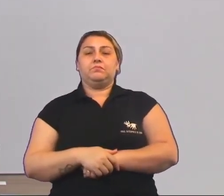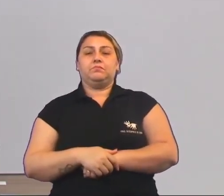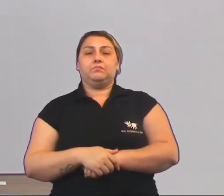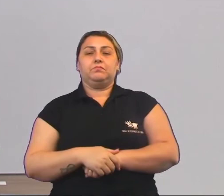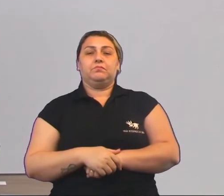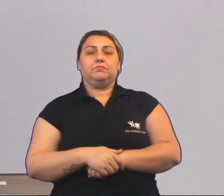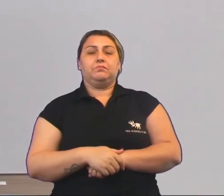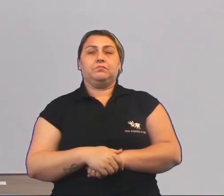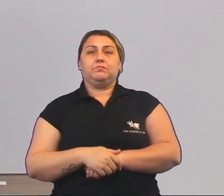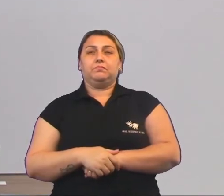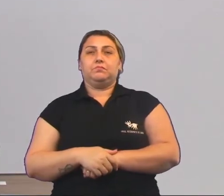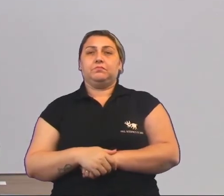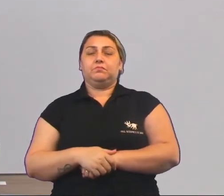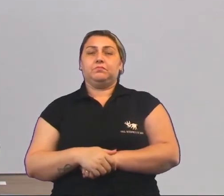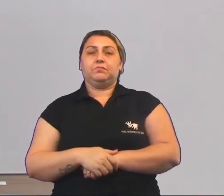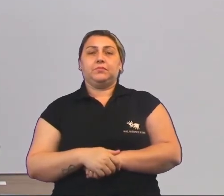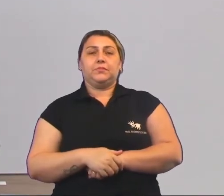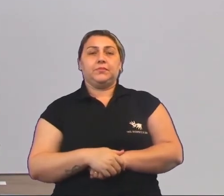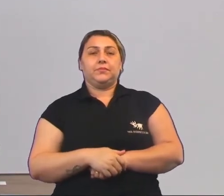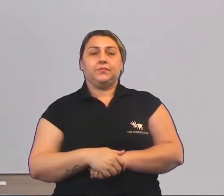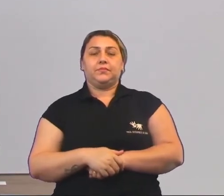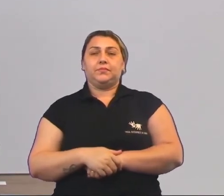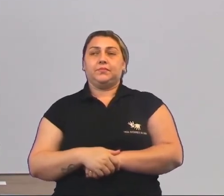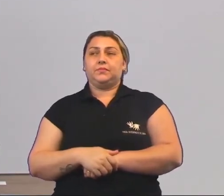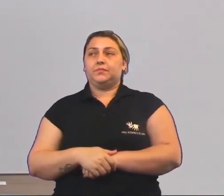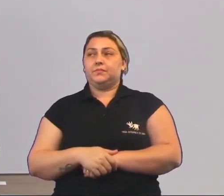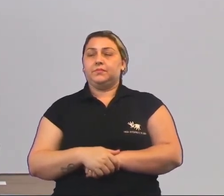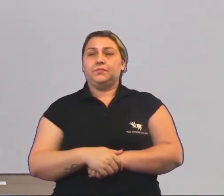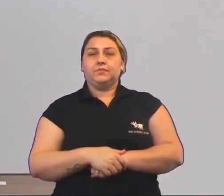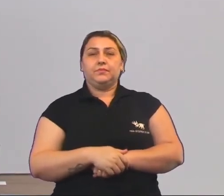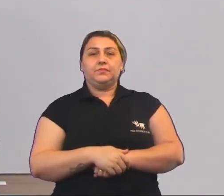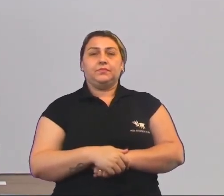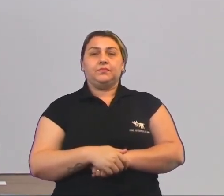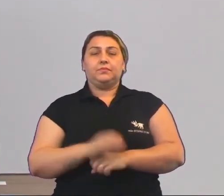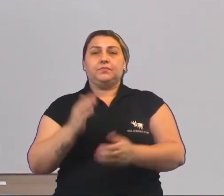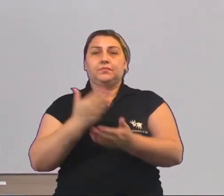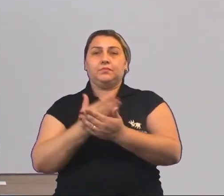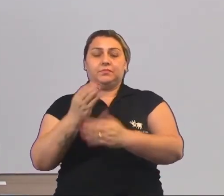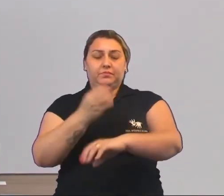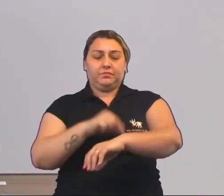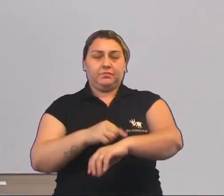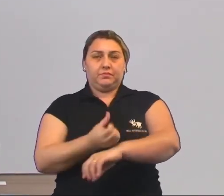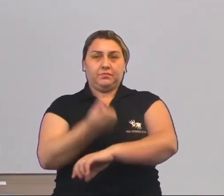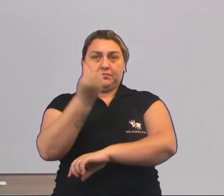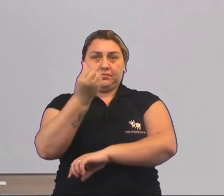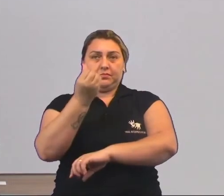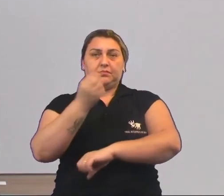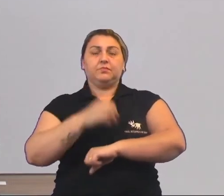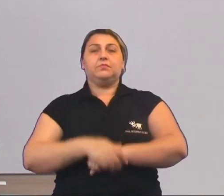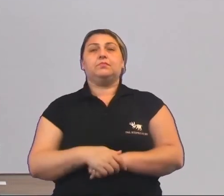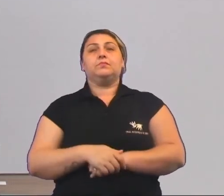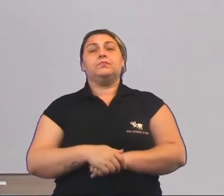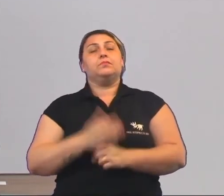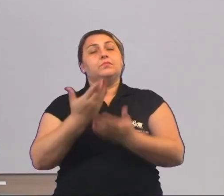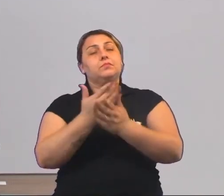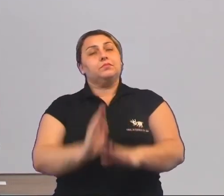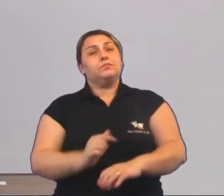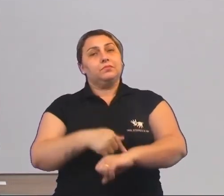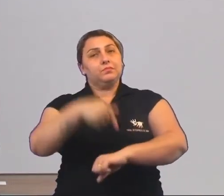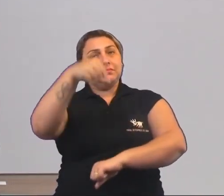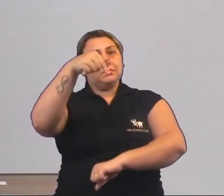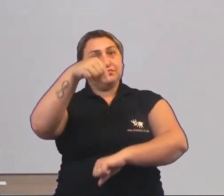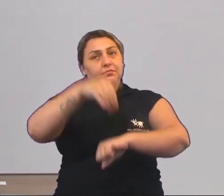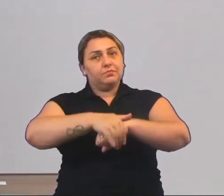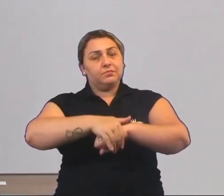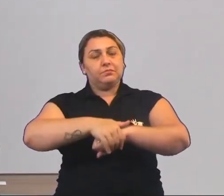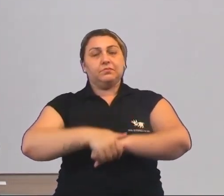18 horas, vamos registrar aqui. A aula começa às 18 e termina